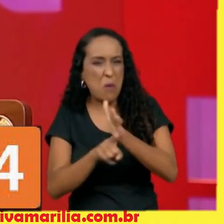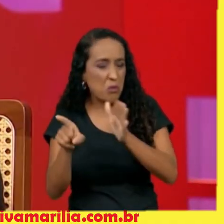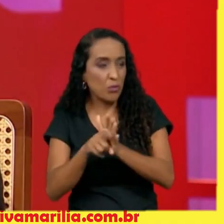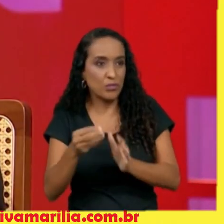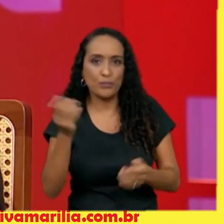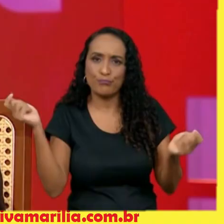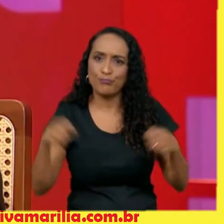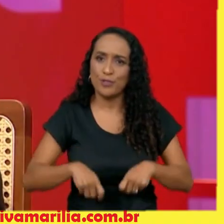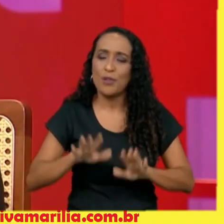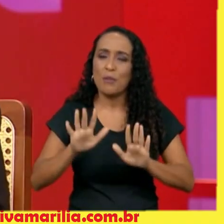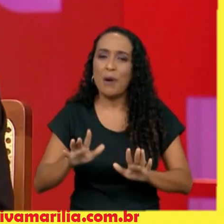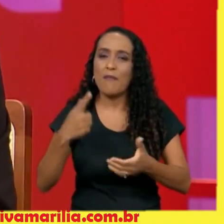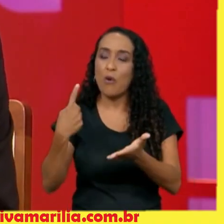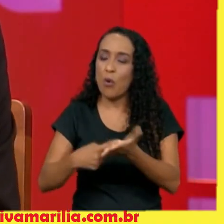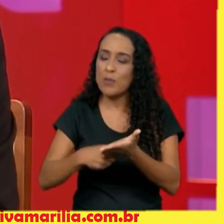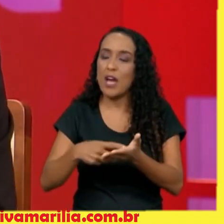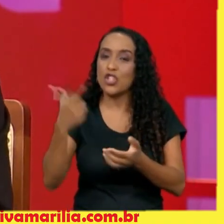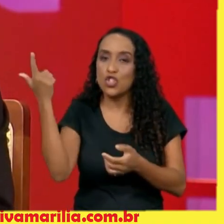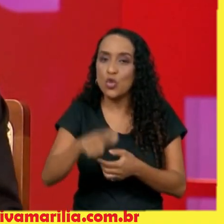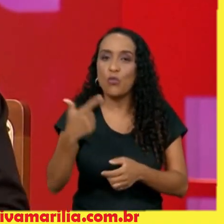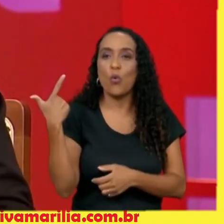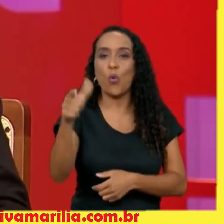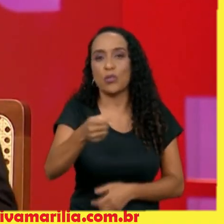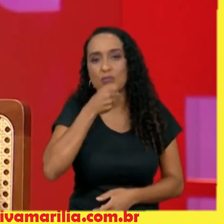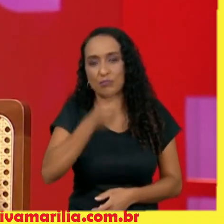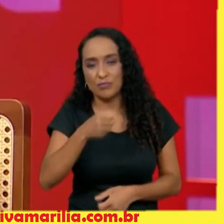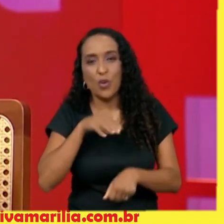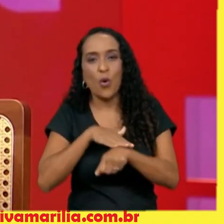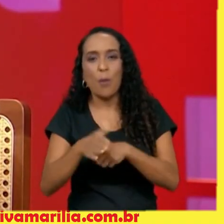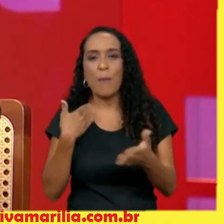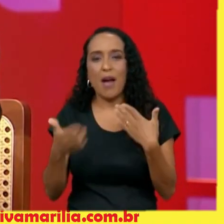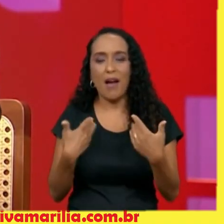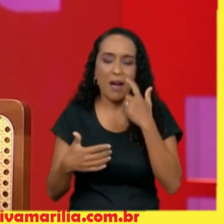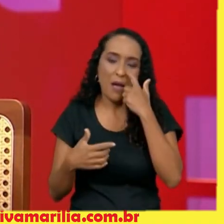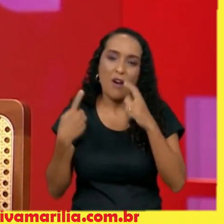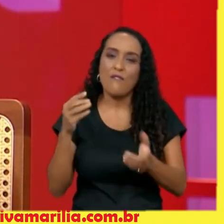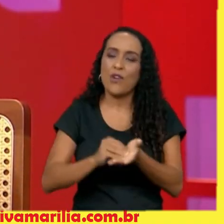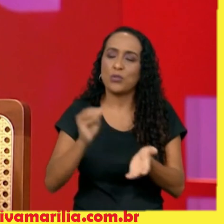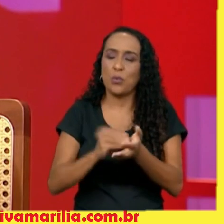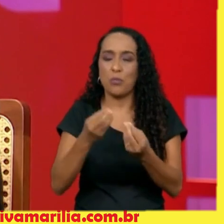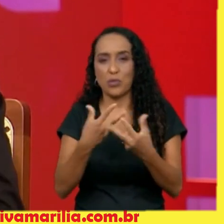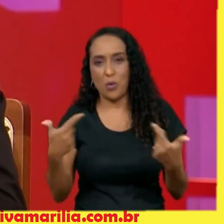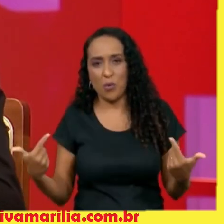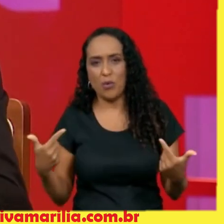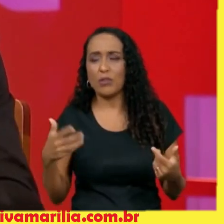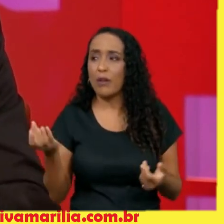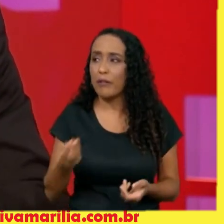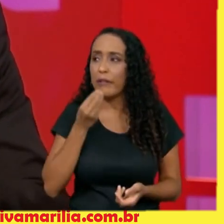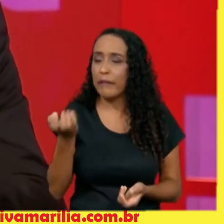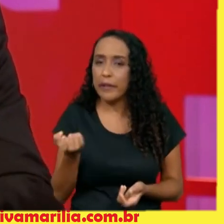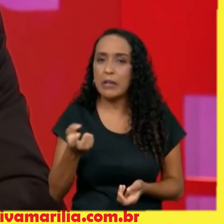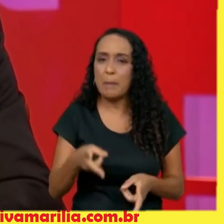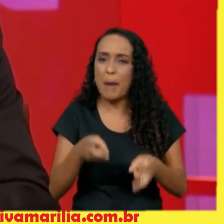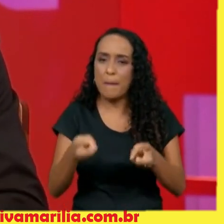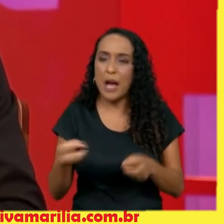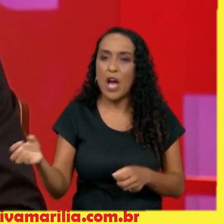deixar combinado que a gente vai fazer um outro papo, né? Porque ficou muita coisa de fora. Eu queria explorar mais também essa nova ordem mundial com o Donald Trump,